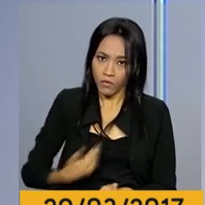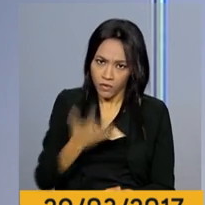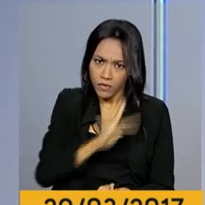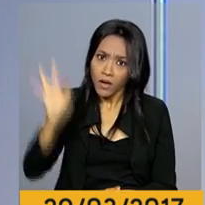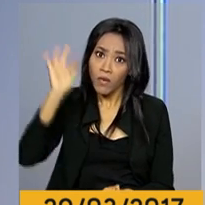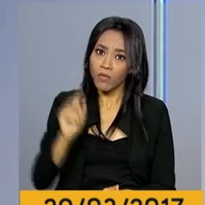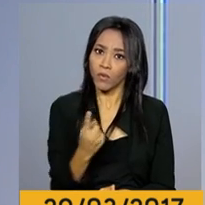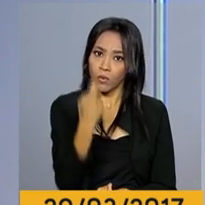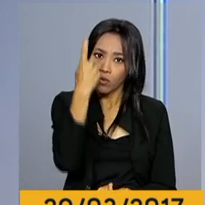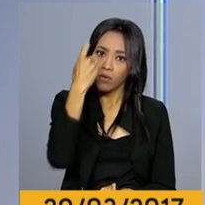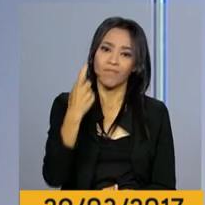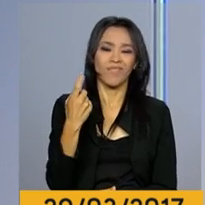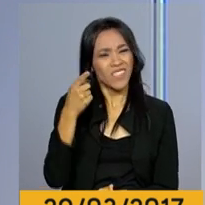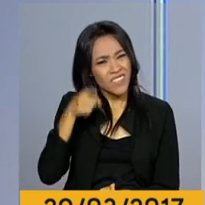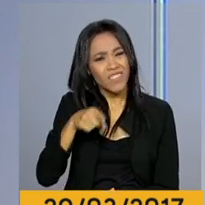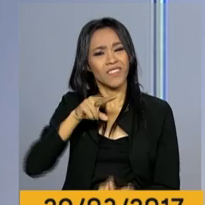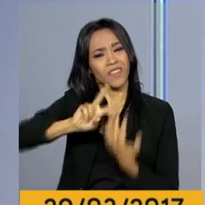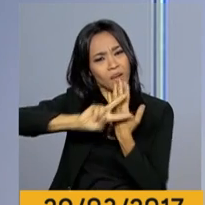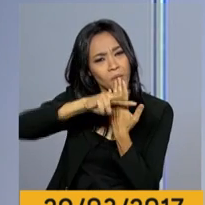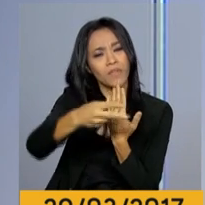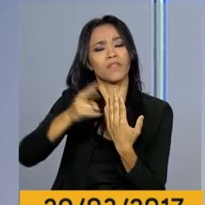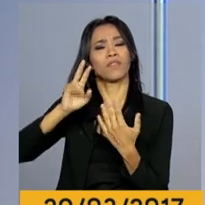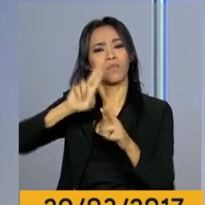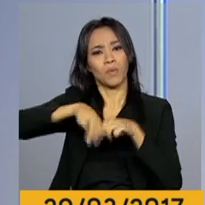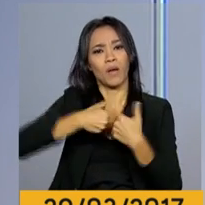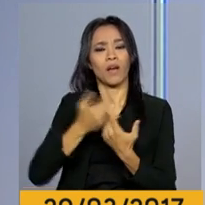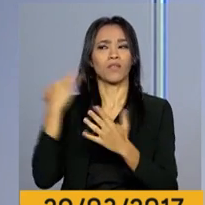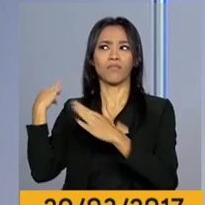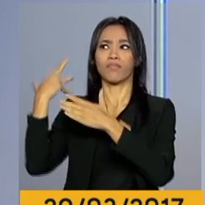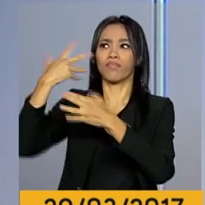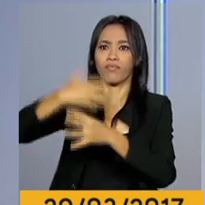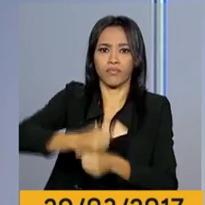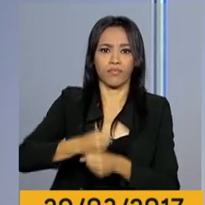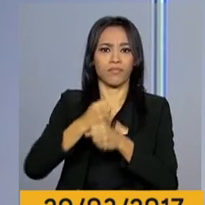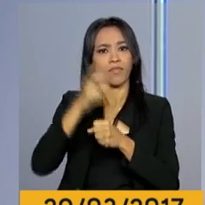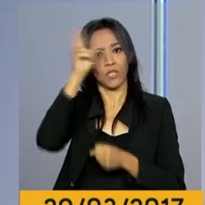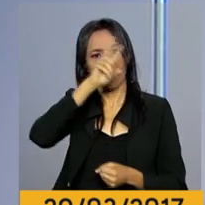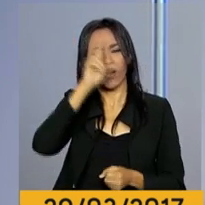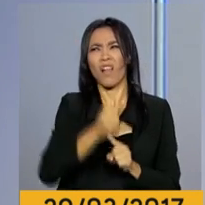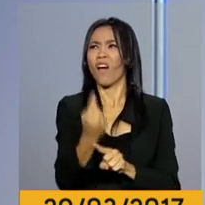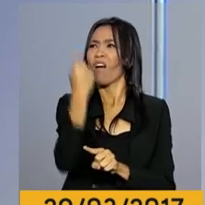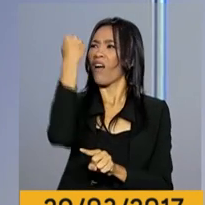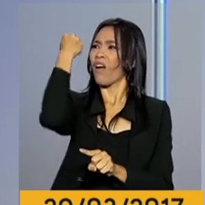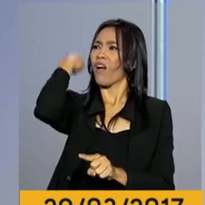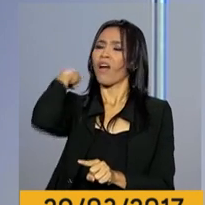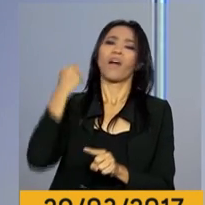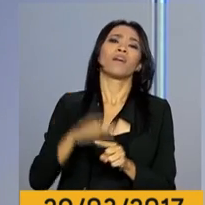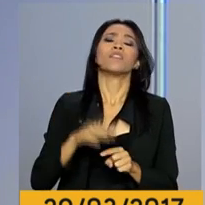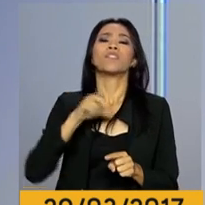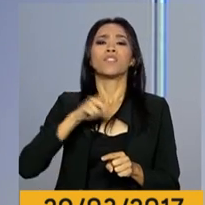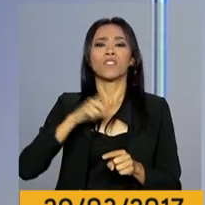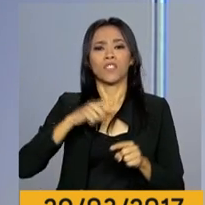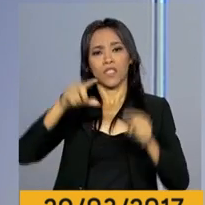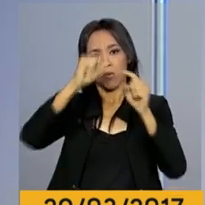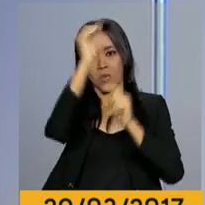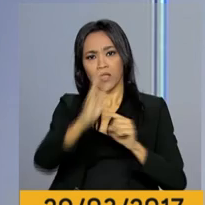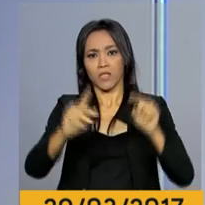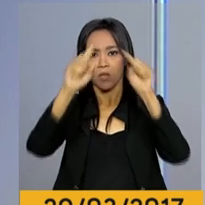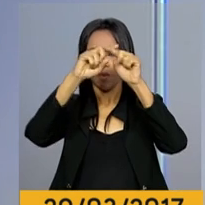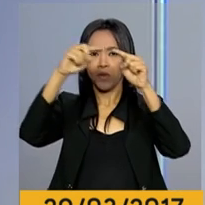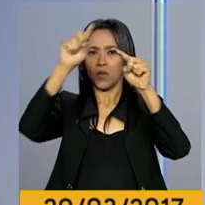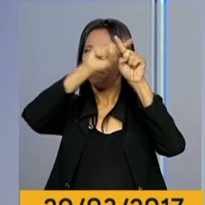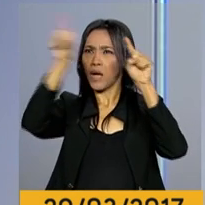a nossa origem histórica nós lá no brasil colônia nós tínhamos as capitanias hereditárias depois do governo